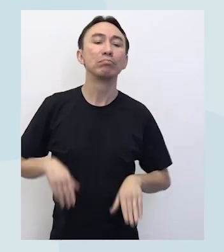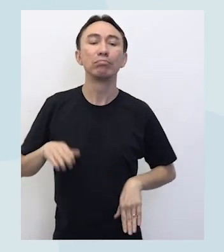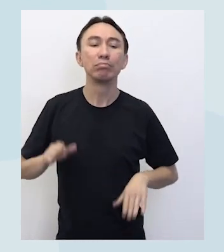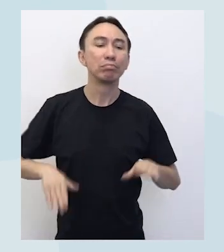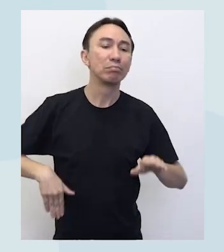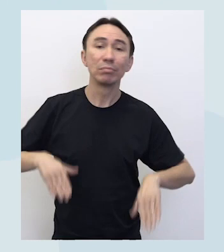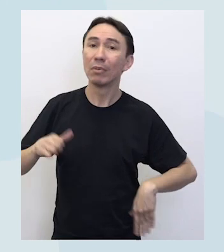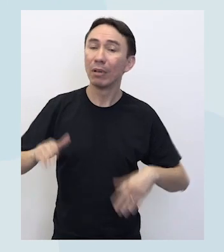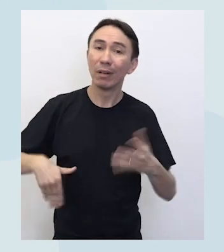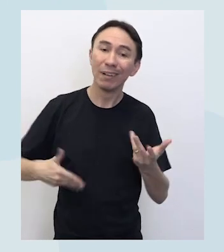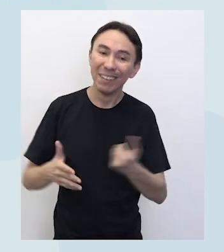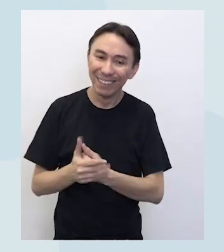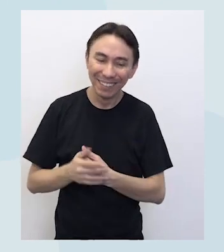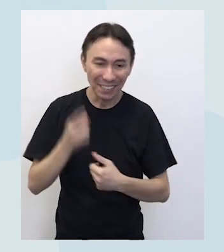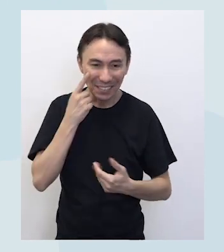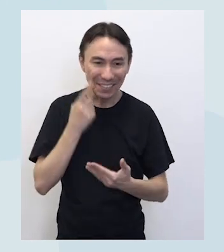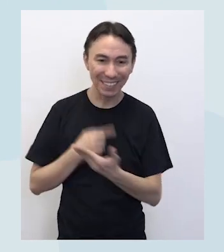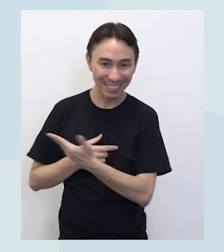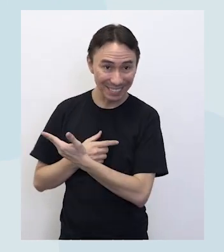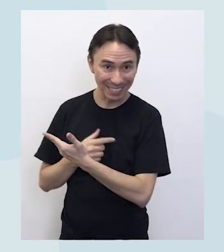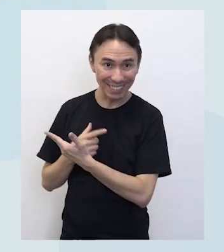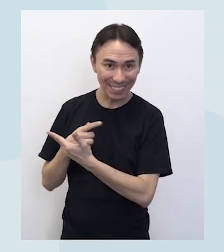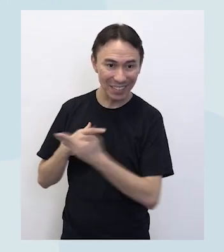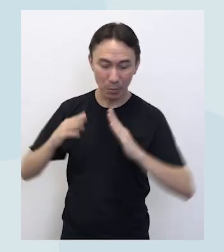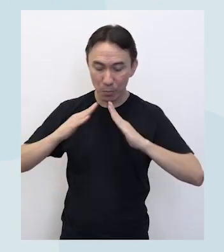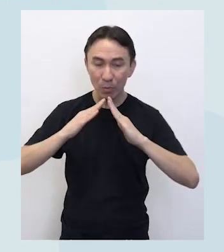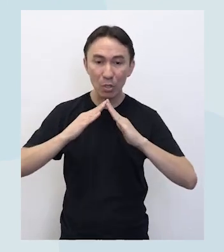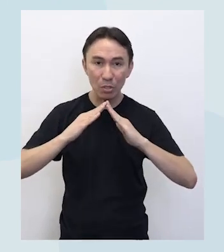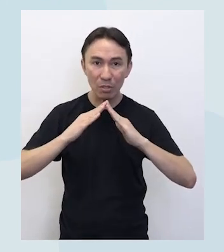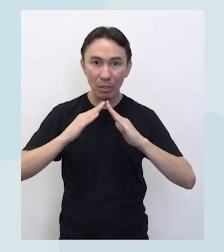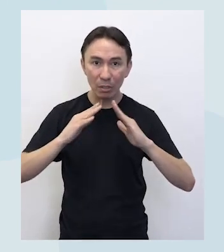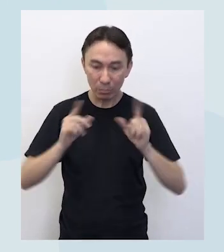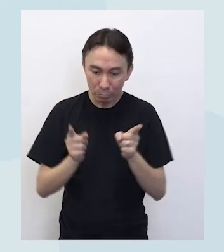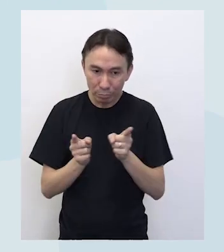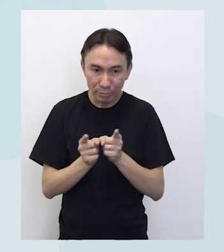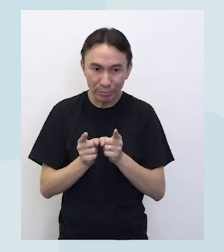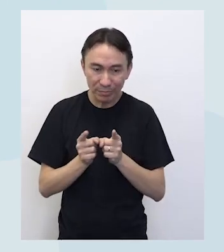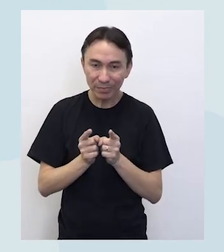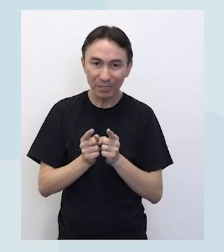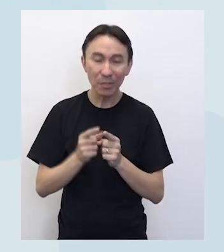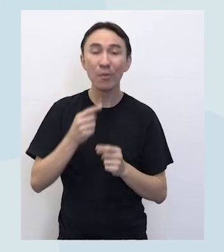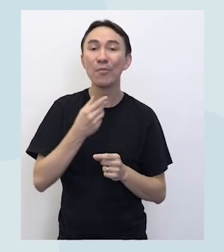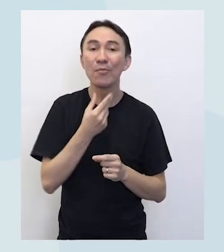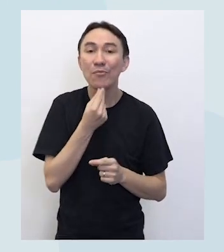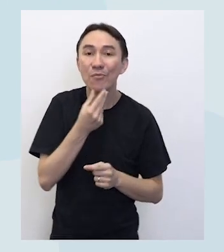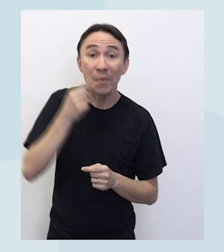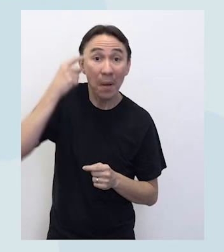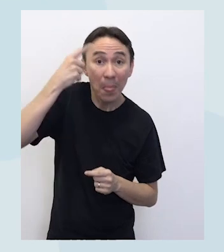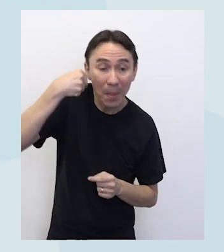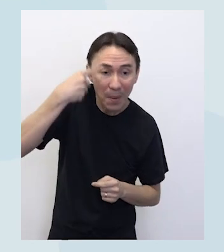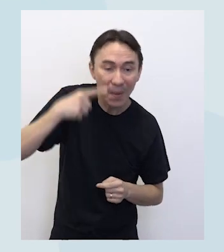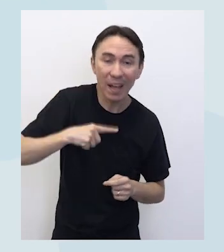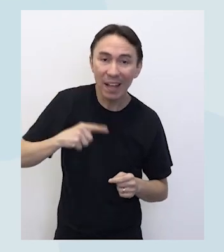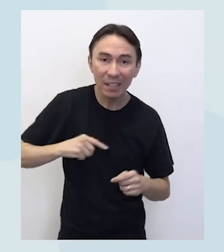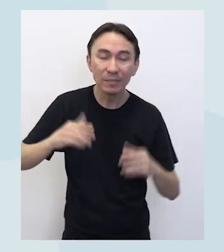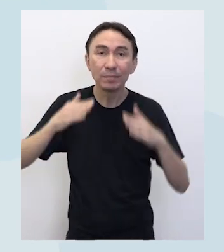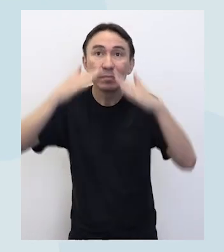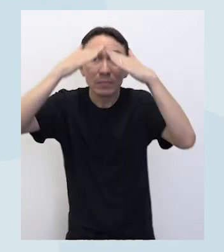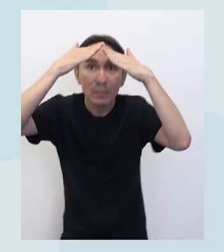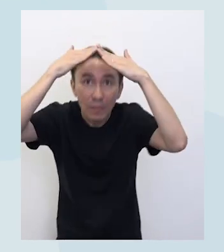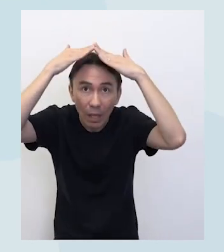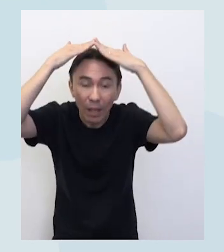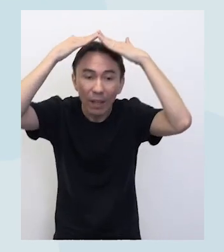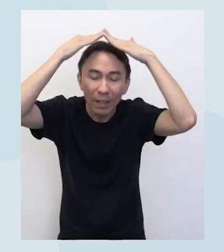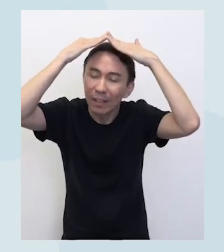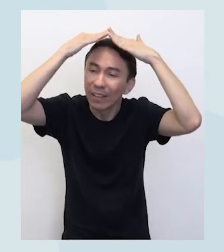ó. Aí, vocês estão vendo, tem uma casinha, o ator, na verdade, ele está dentro dessa casinha feita de papelão aí, tá? E ele vai chamar